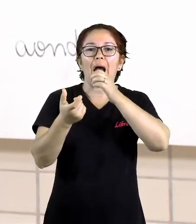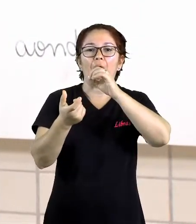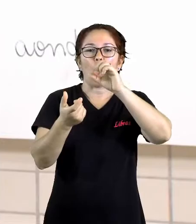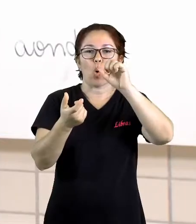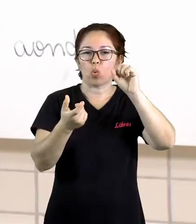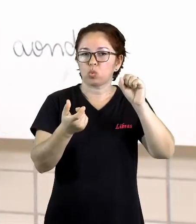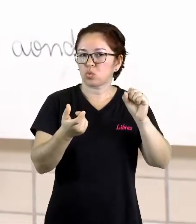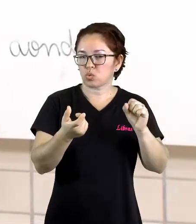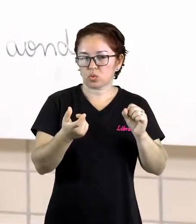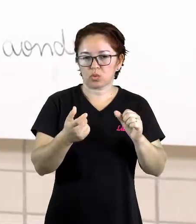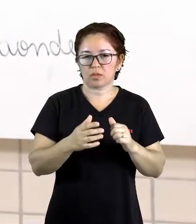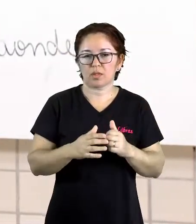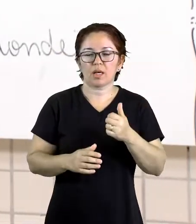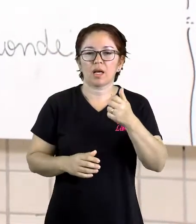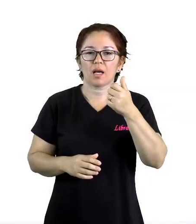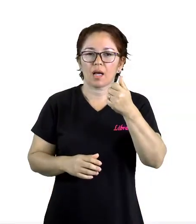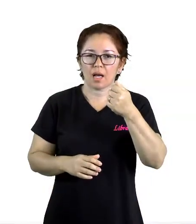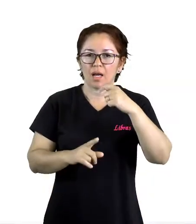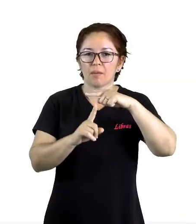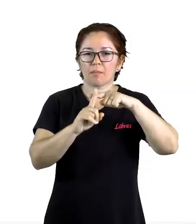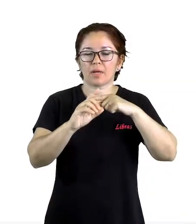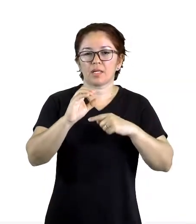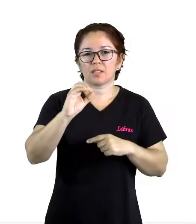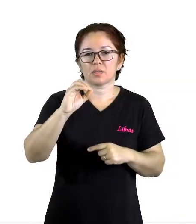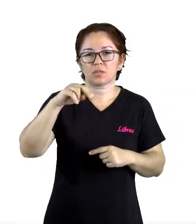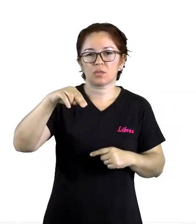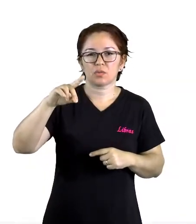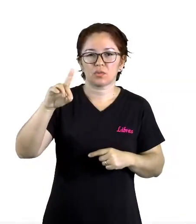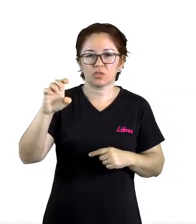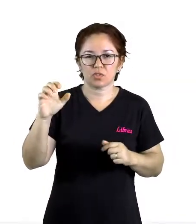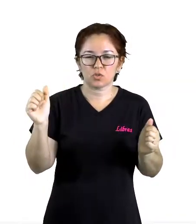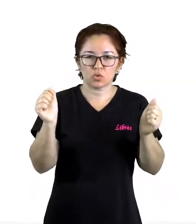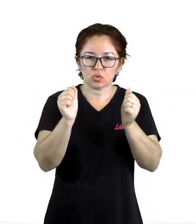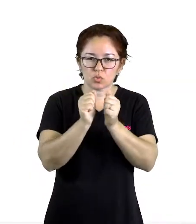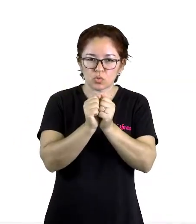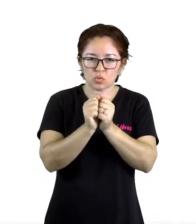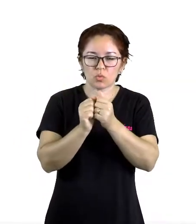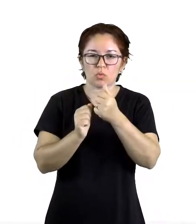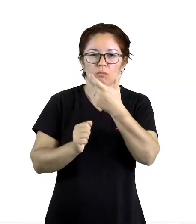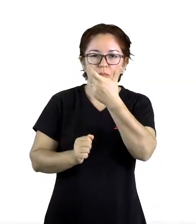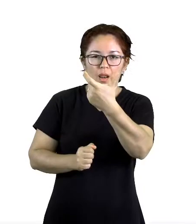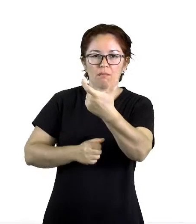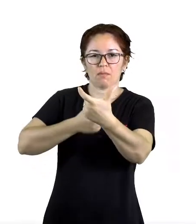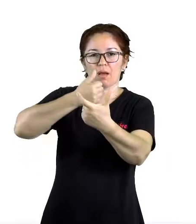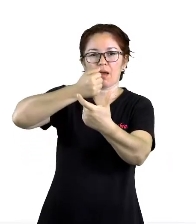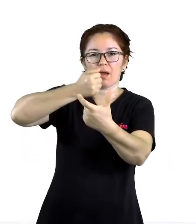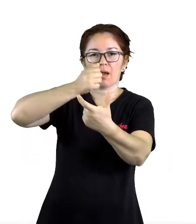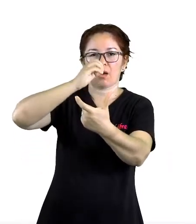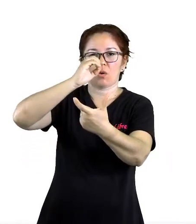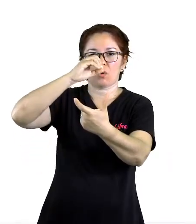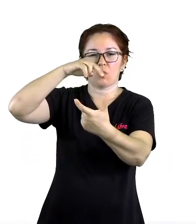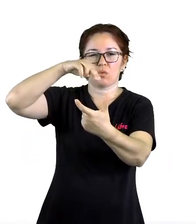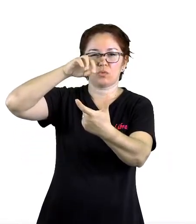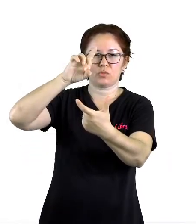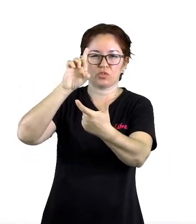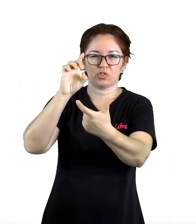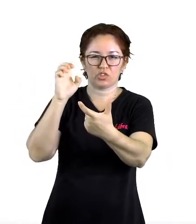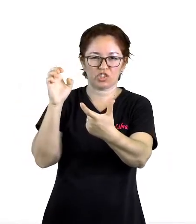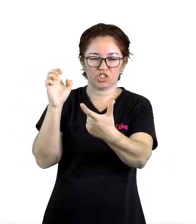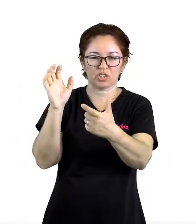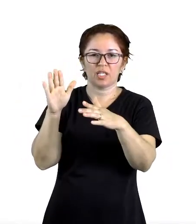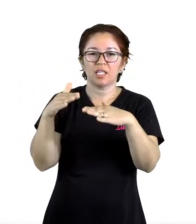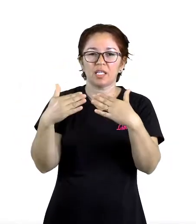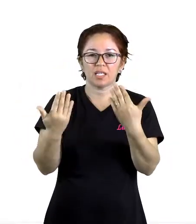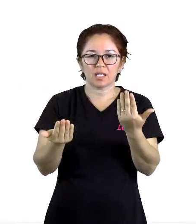Aonde, a, preposição, mais o advérbio onde, ficou aonde. Observem que nenhum fonema